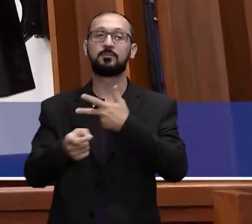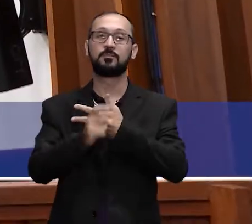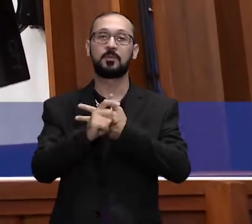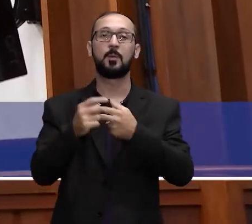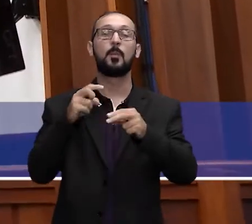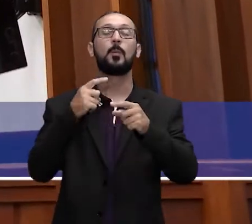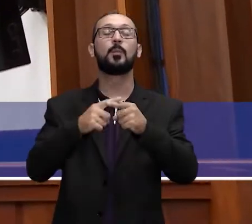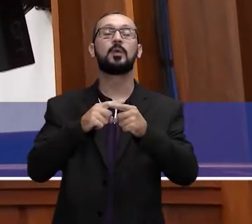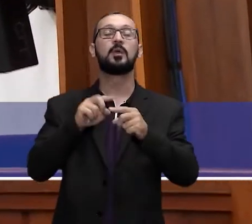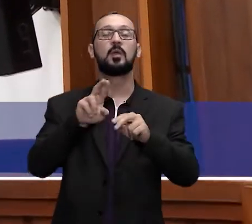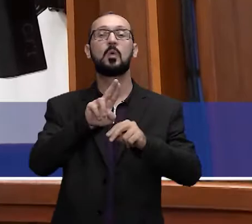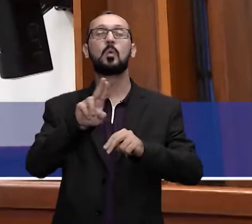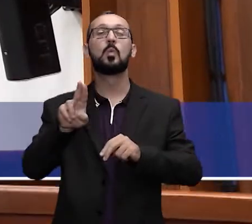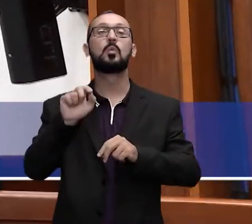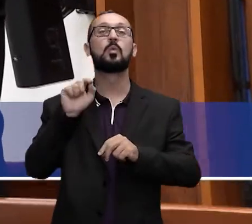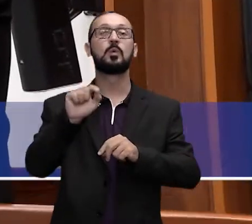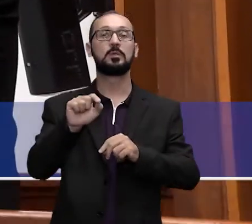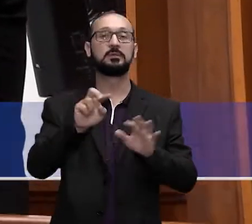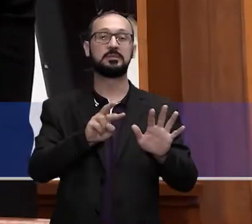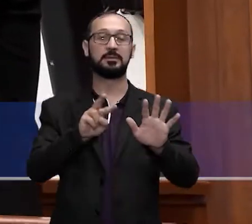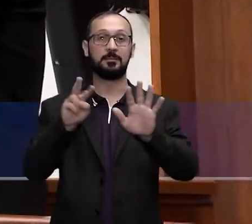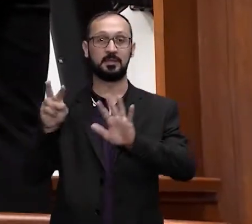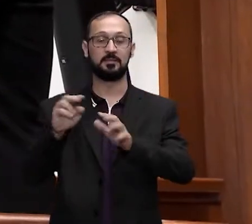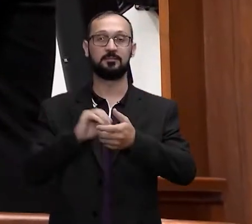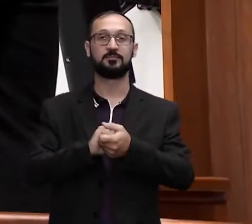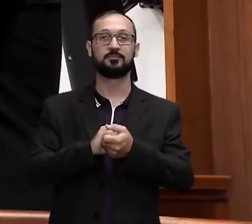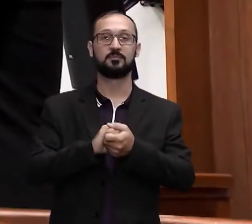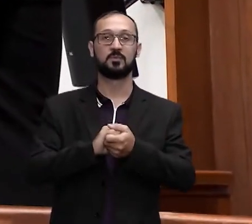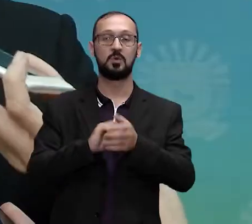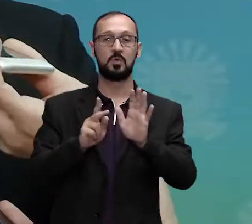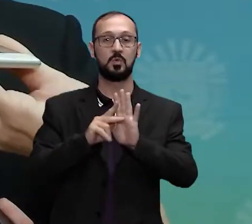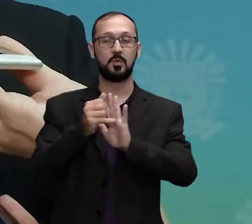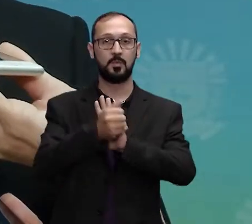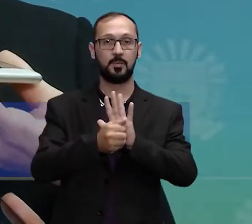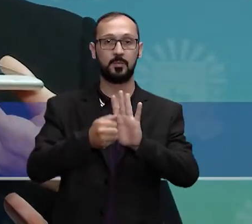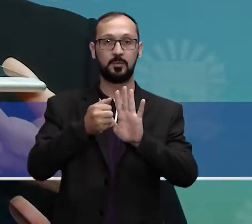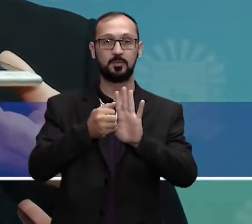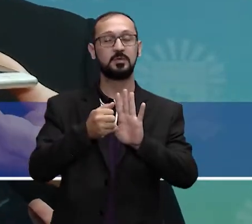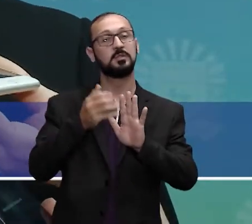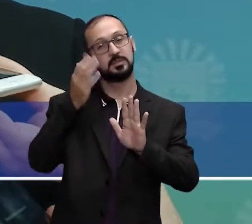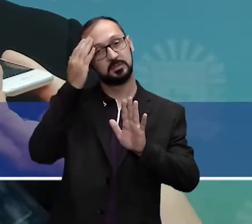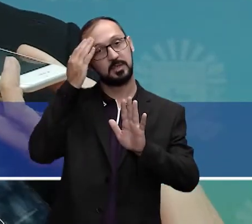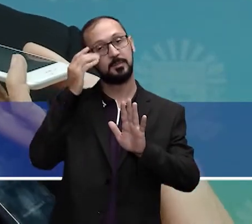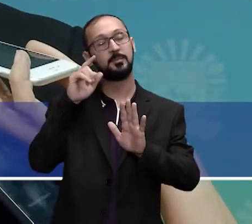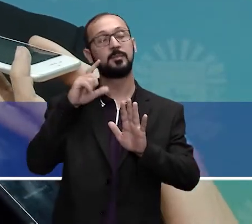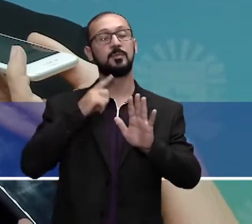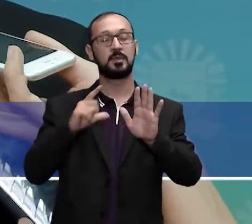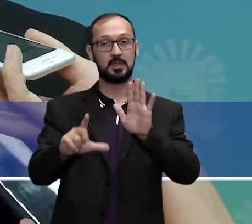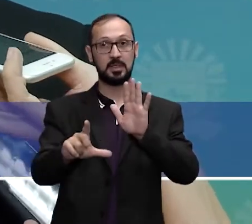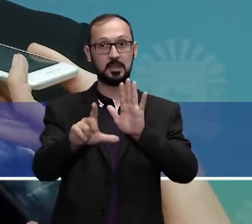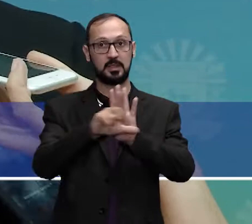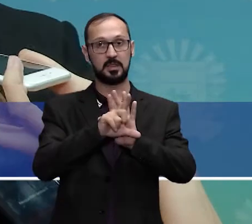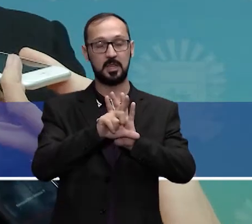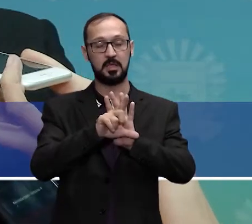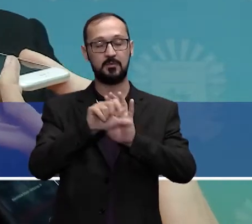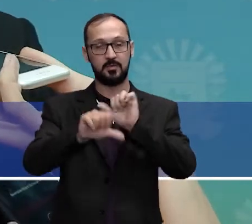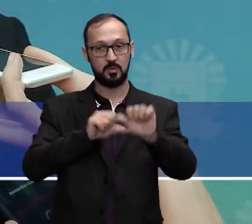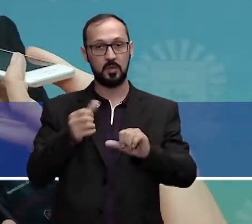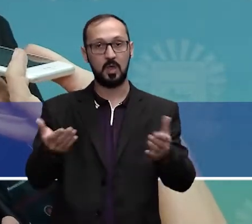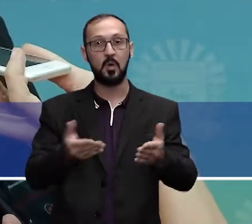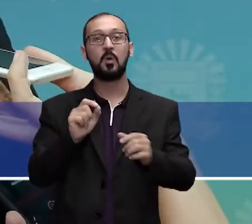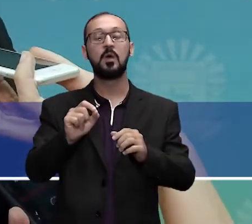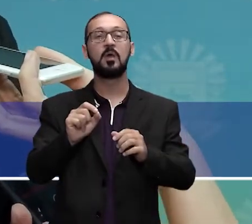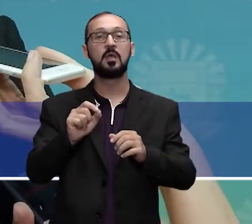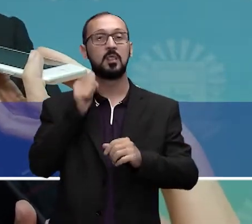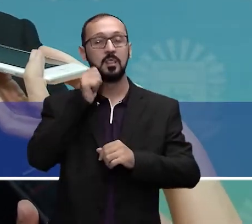Executivo deve-se pelo termo a qual é denominada a semana. O projeto, que vai virar lei após essa derrubada do